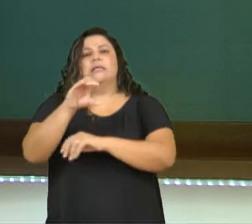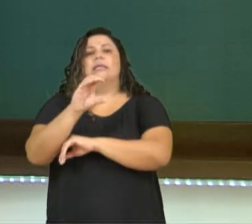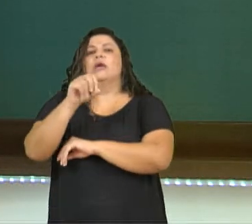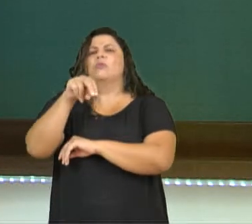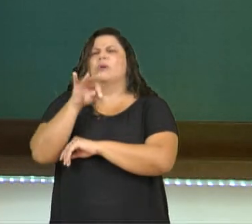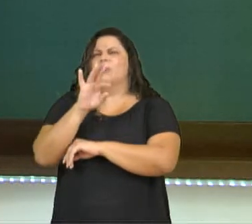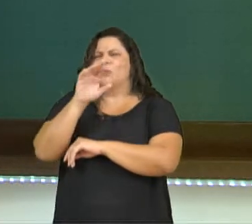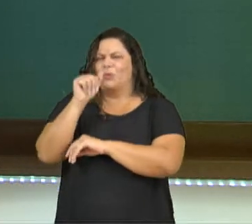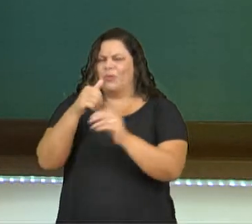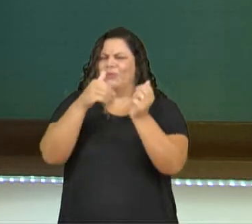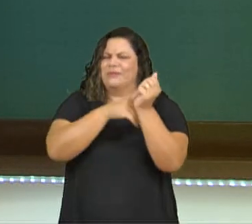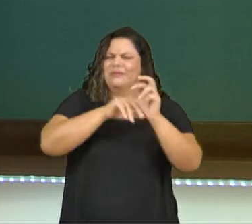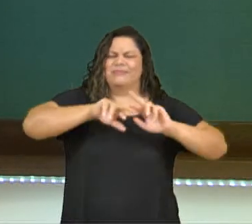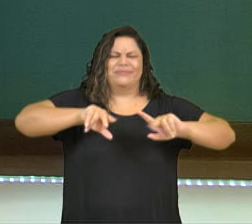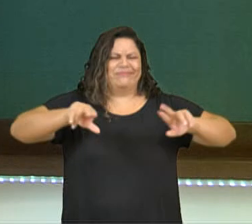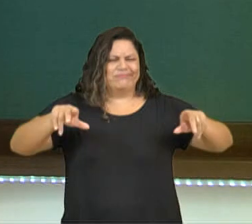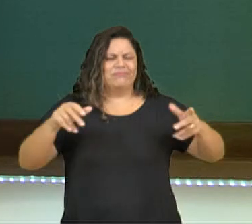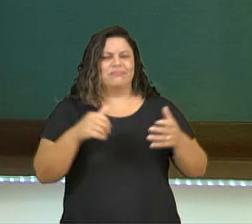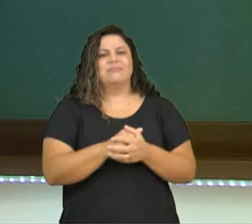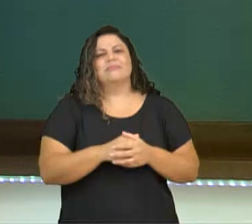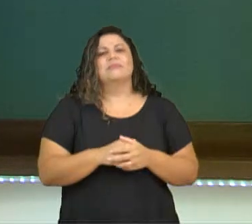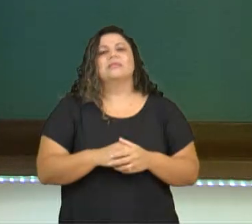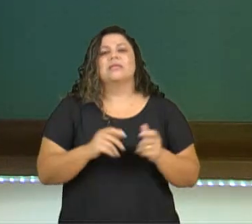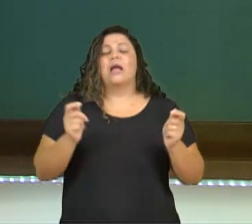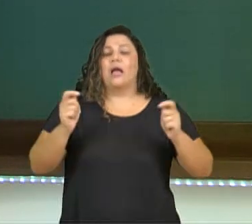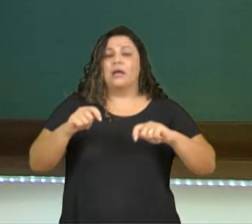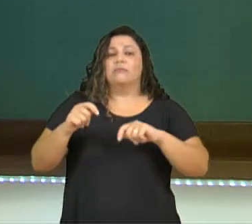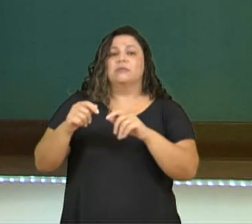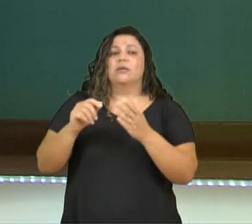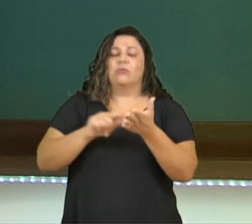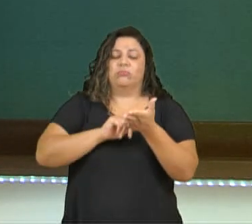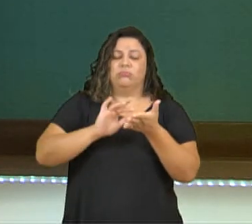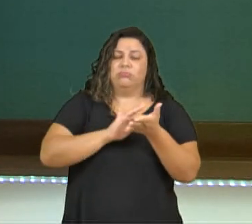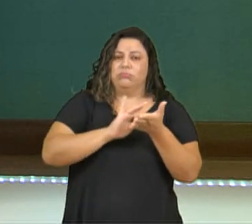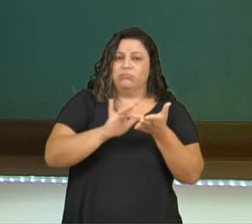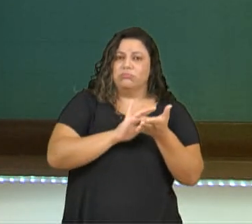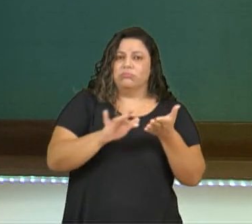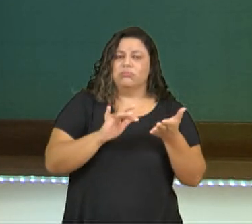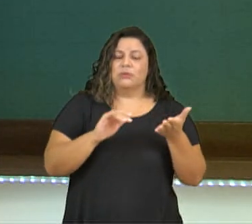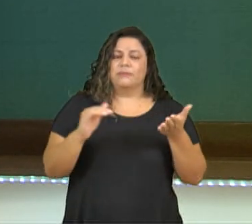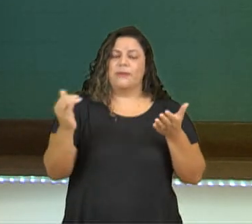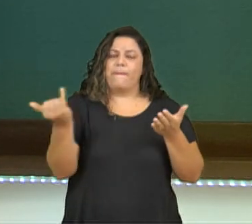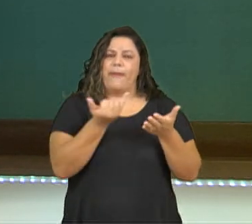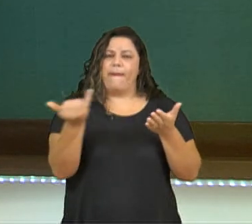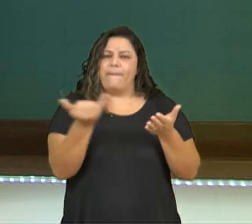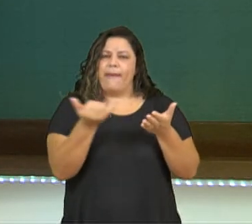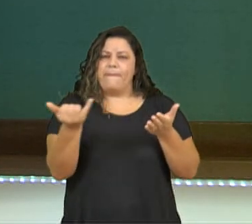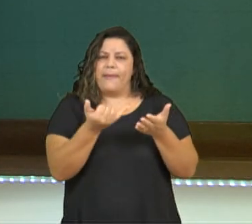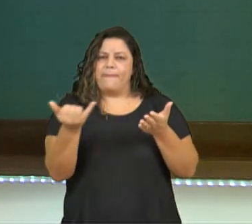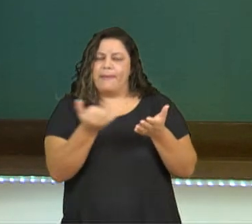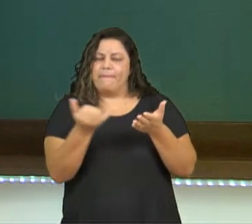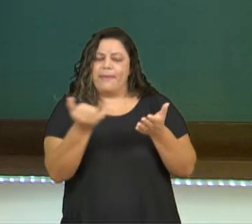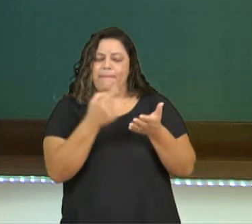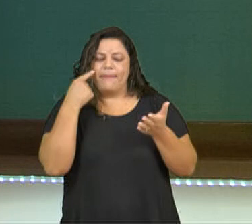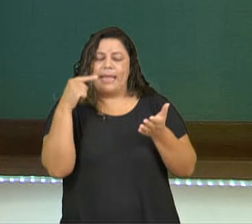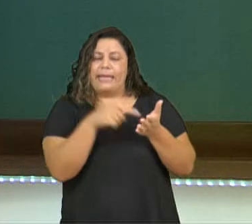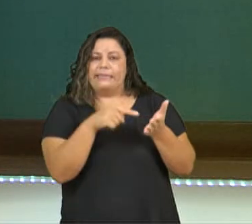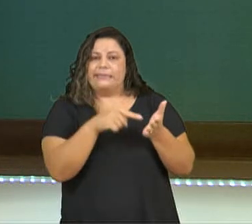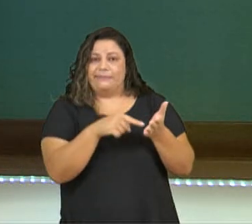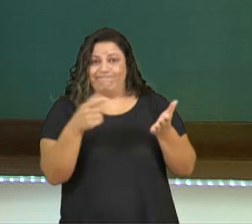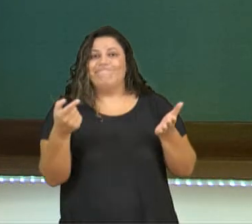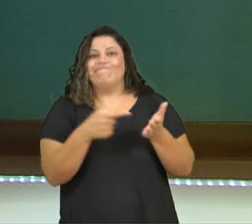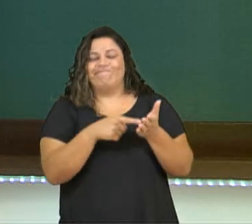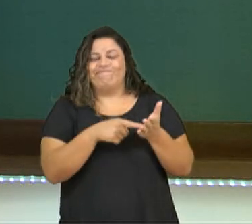esse celular, uma conta numa desses grandes provedores, essa conta ela acaba coletando informações que são enviadas para